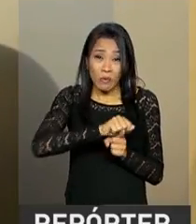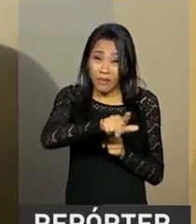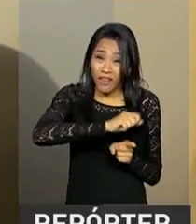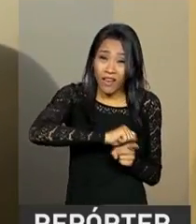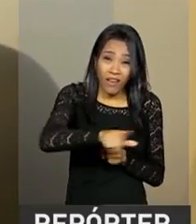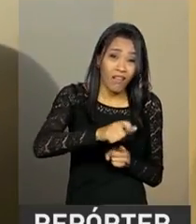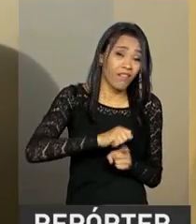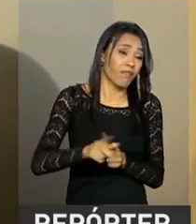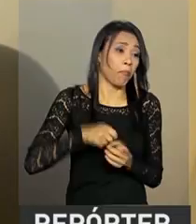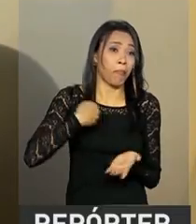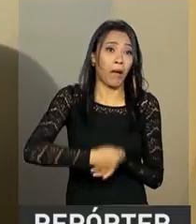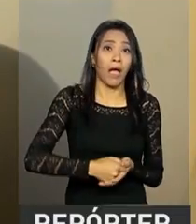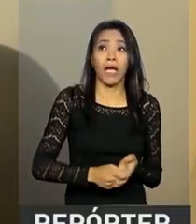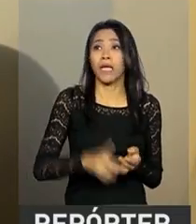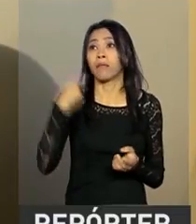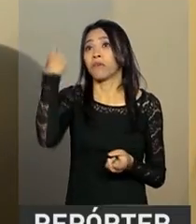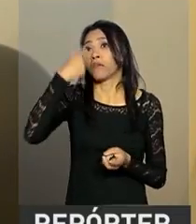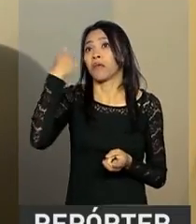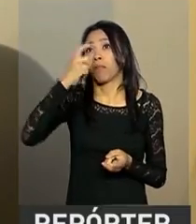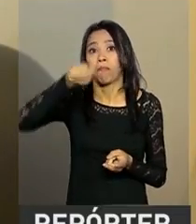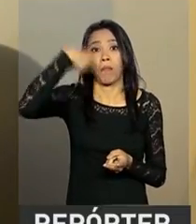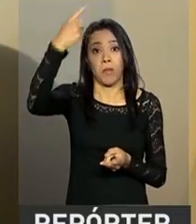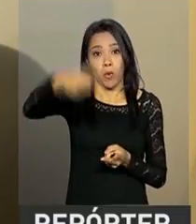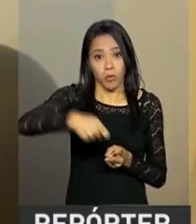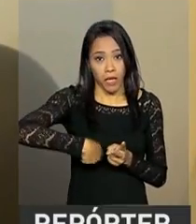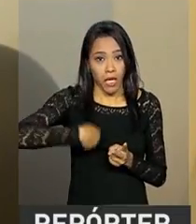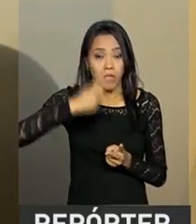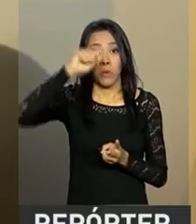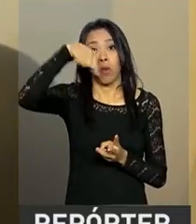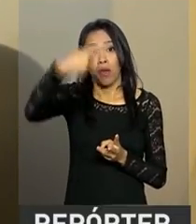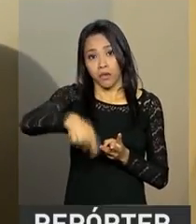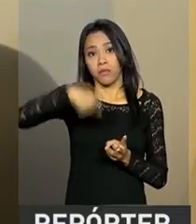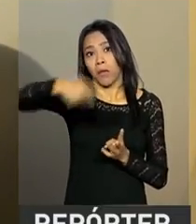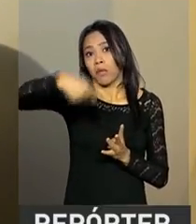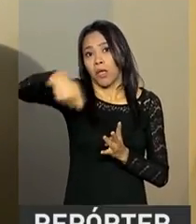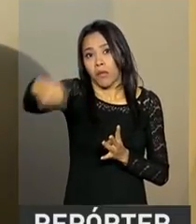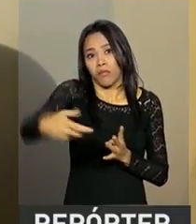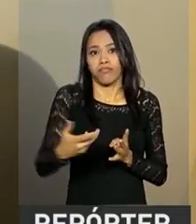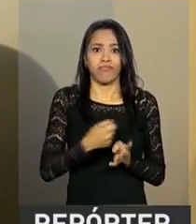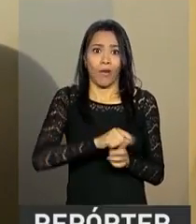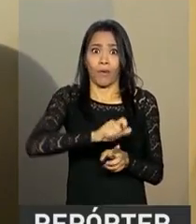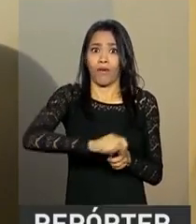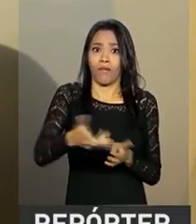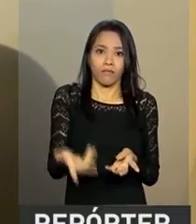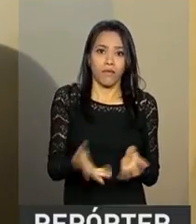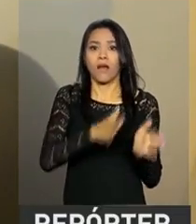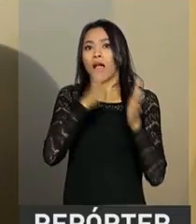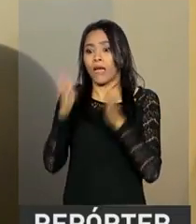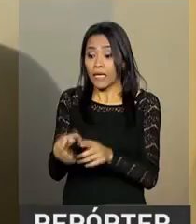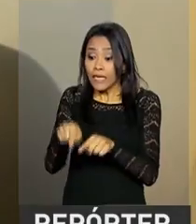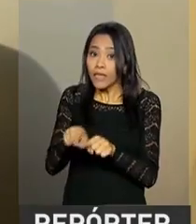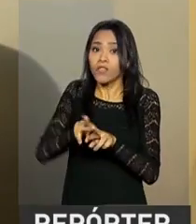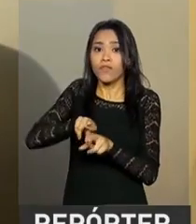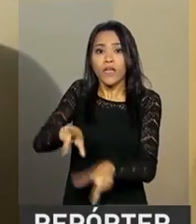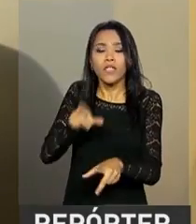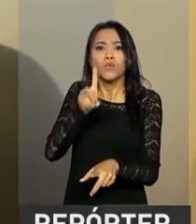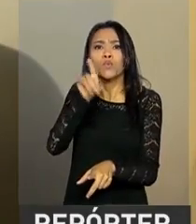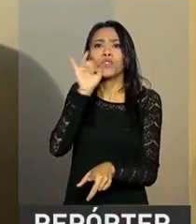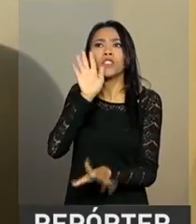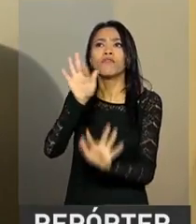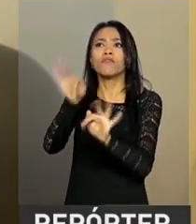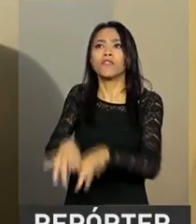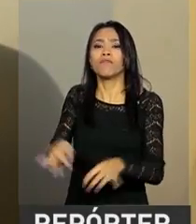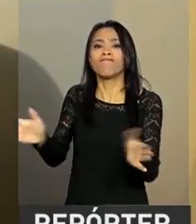a gente acaba de pagar a gente continua devendo e as prestações que a gente vai pagando a gente sabe que um dia termina né